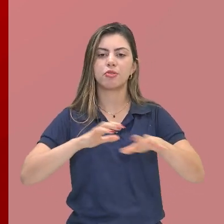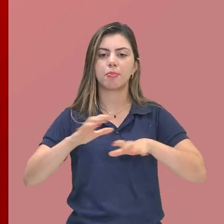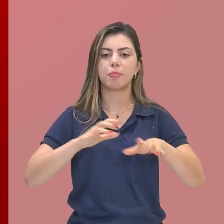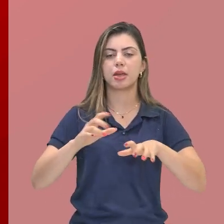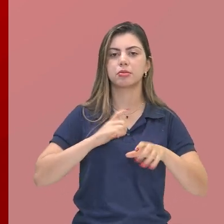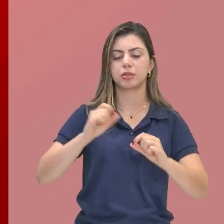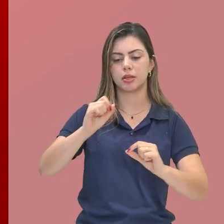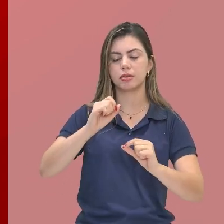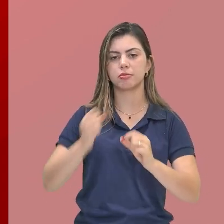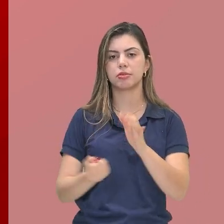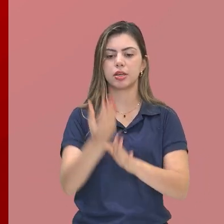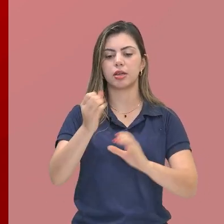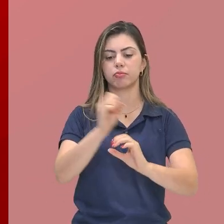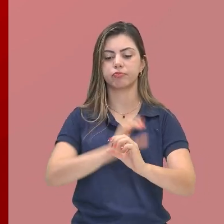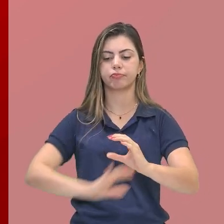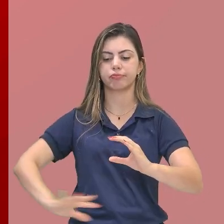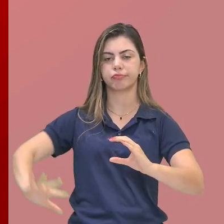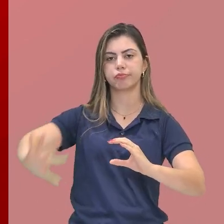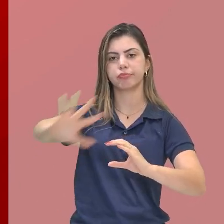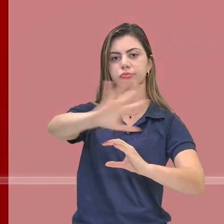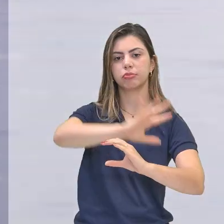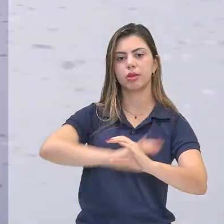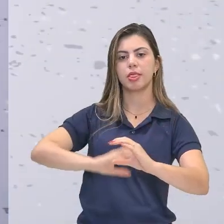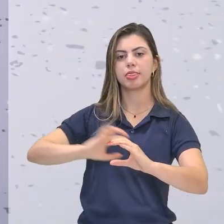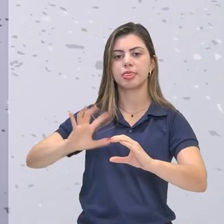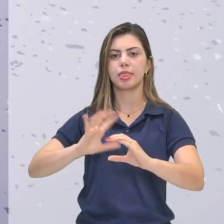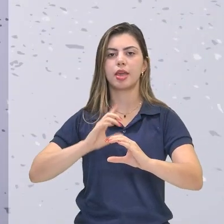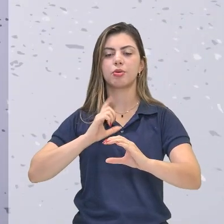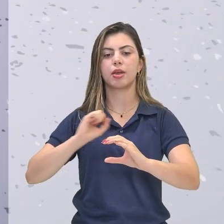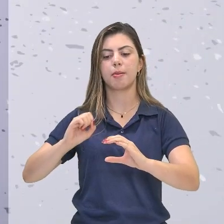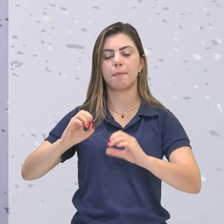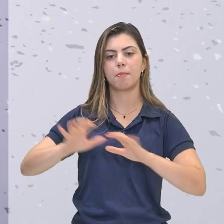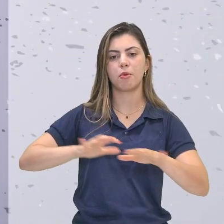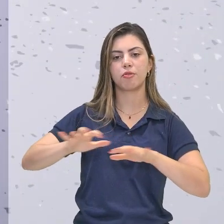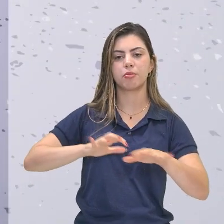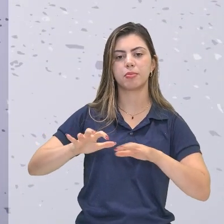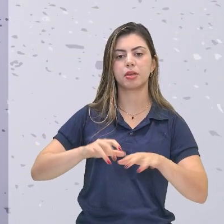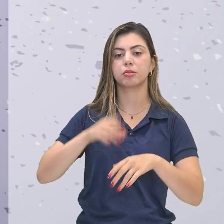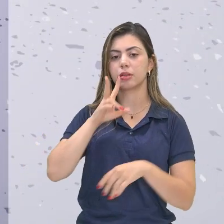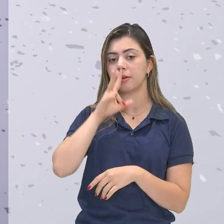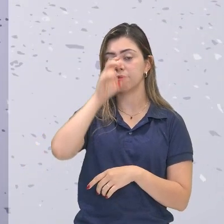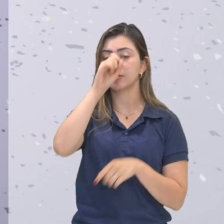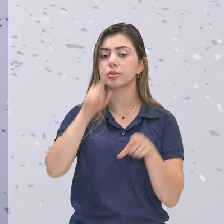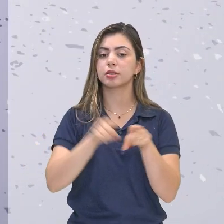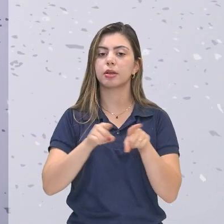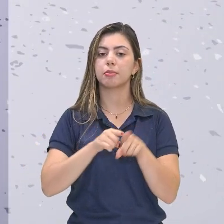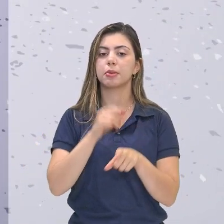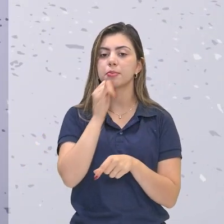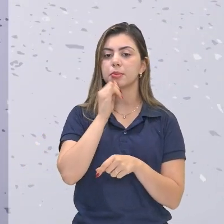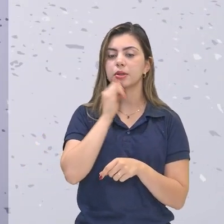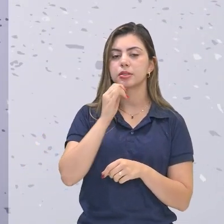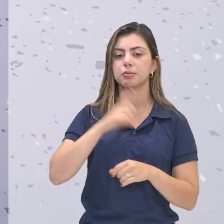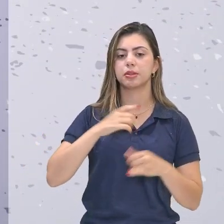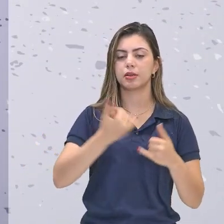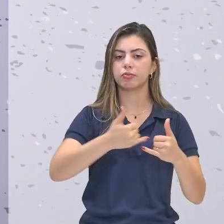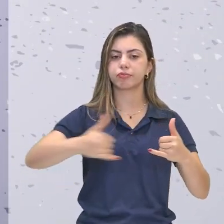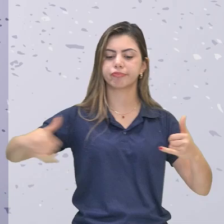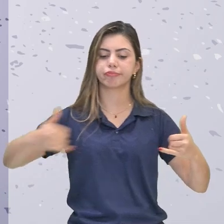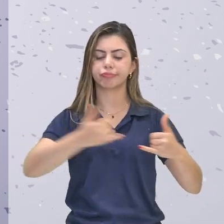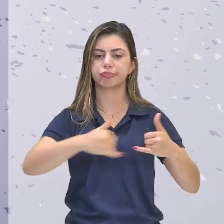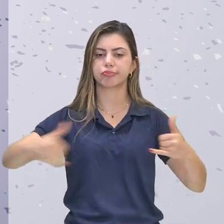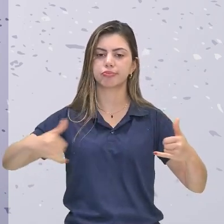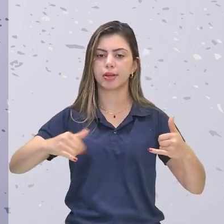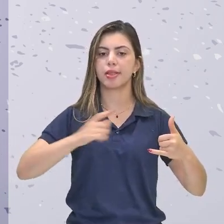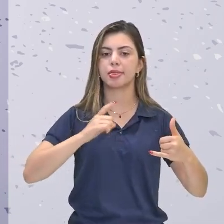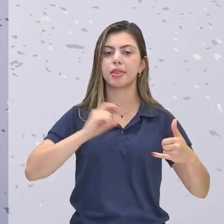com o campo magnético da região onde a carga se move. A mesma força surge também quando um fio condutor de eletricidade,